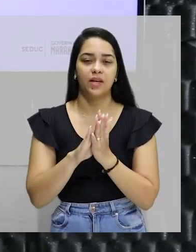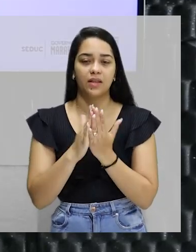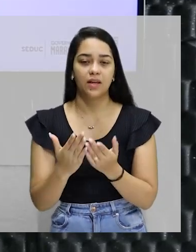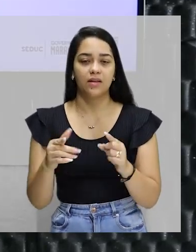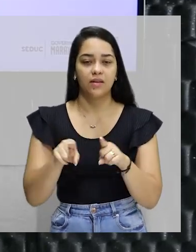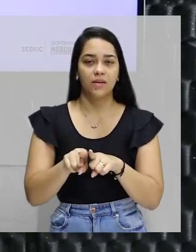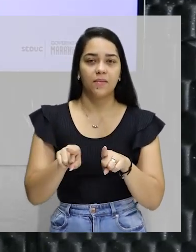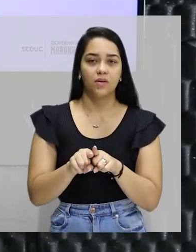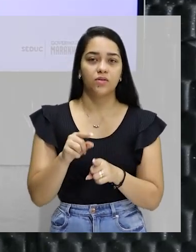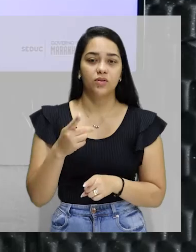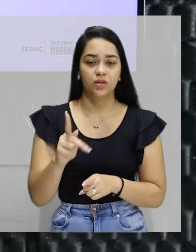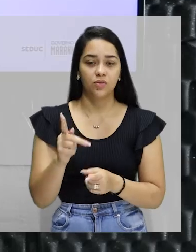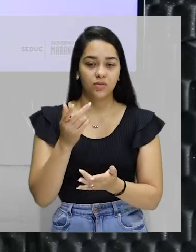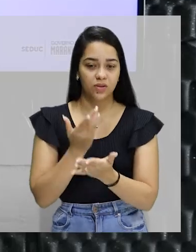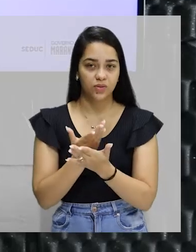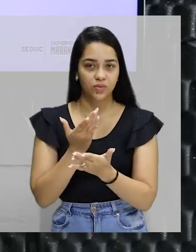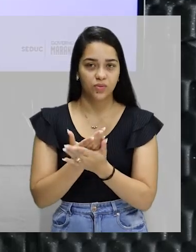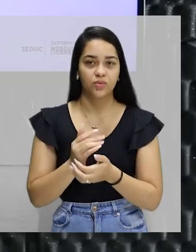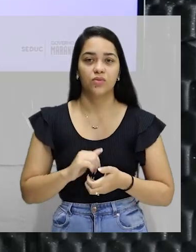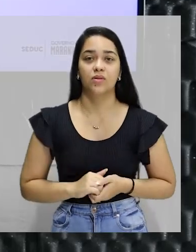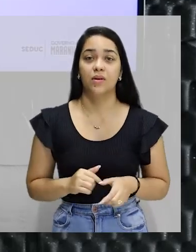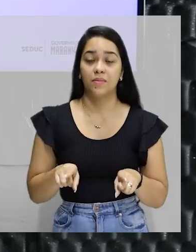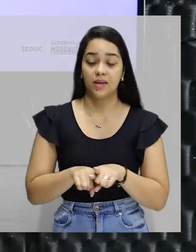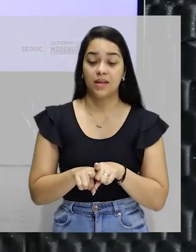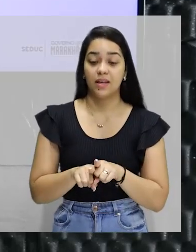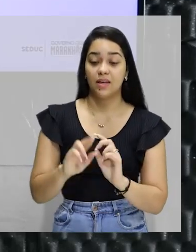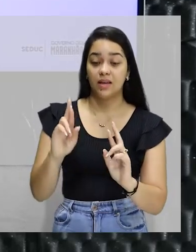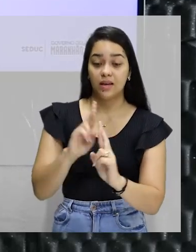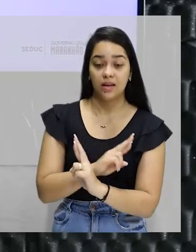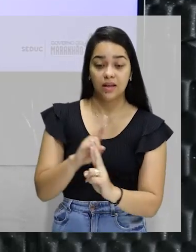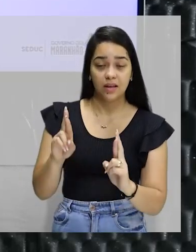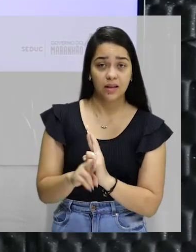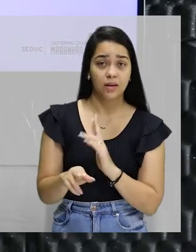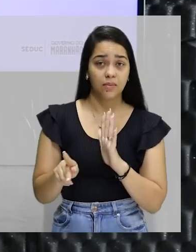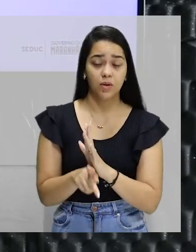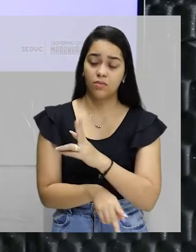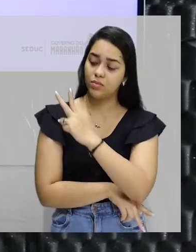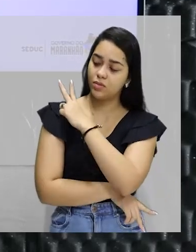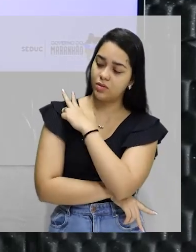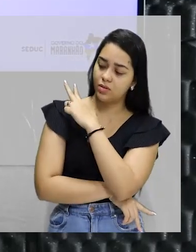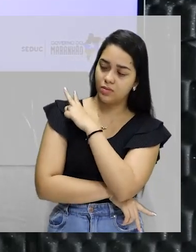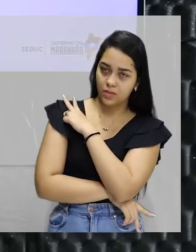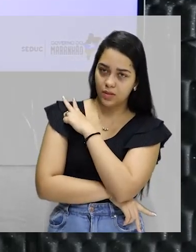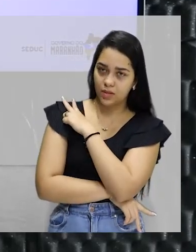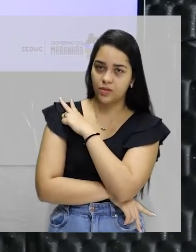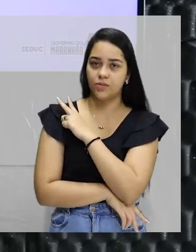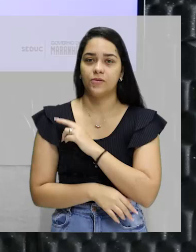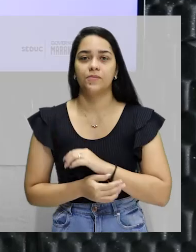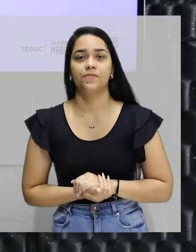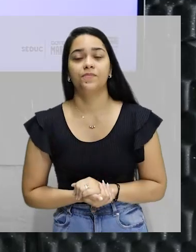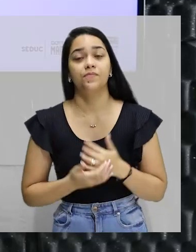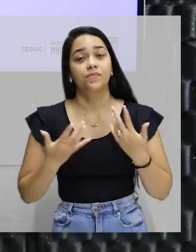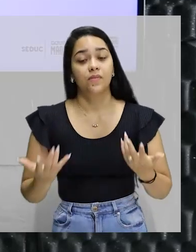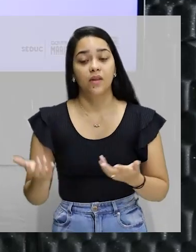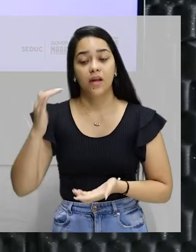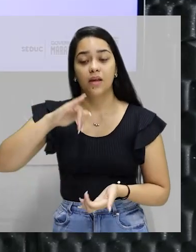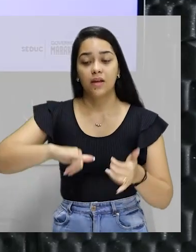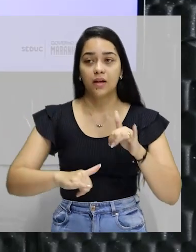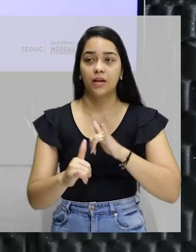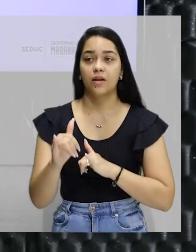seus estudos. Bom, estamos em uma série de aulas relacionadas ao segundo ano do ensino médio.